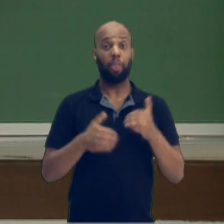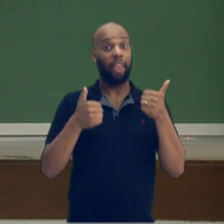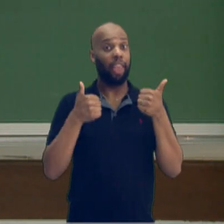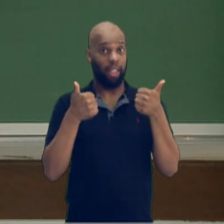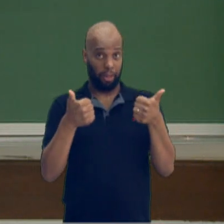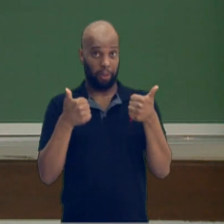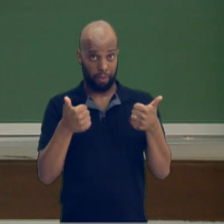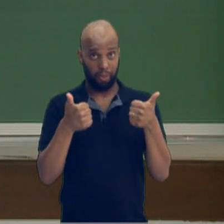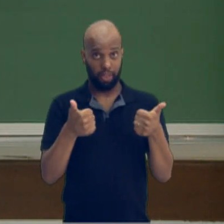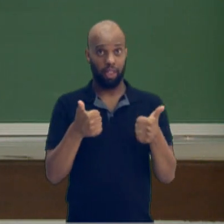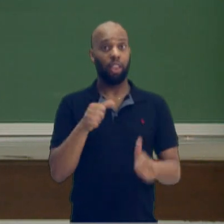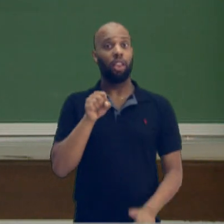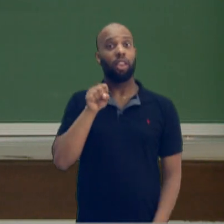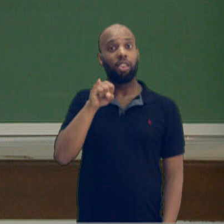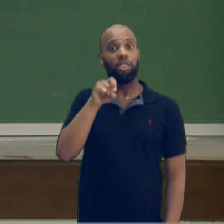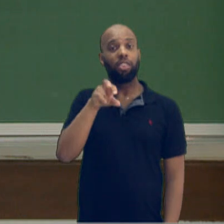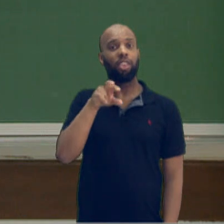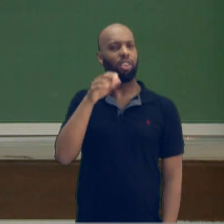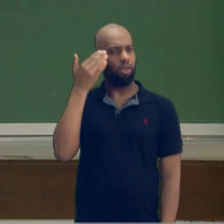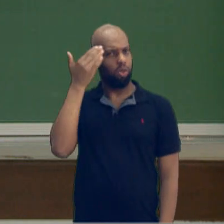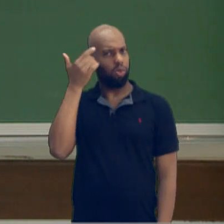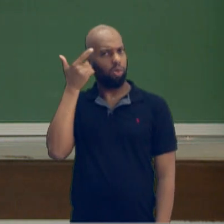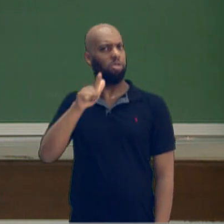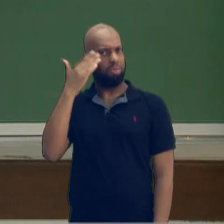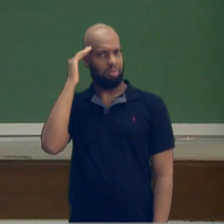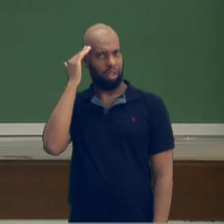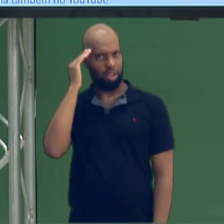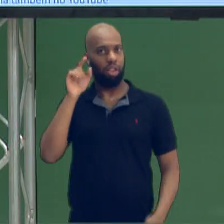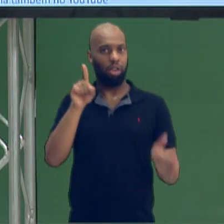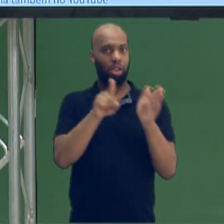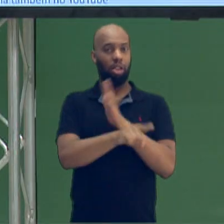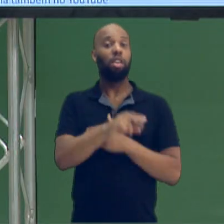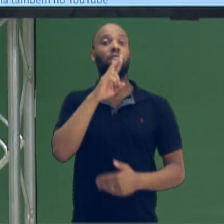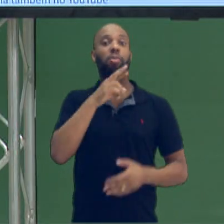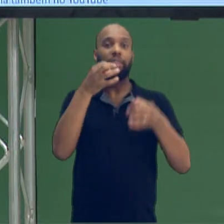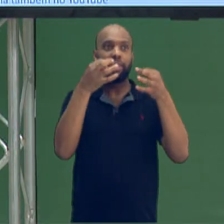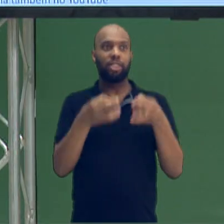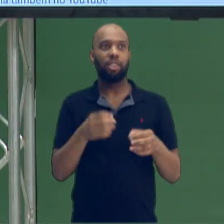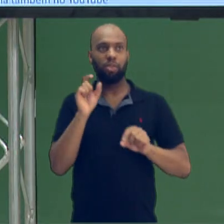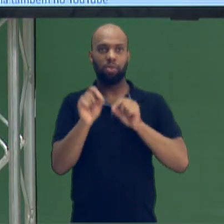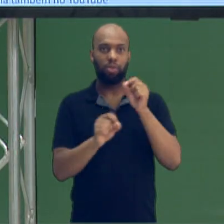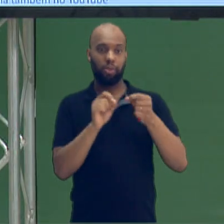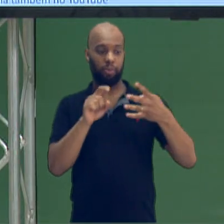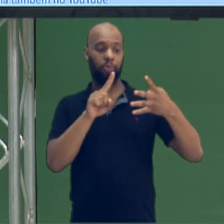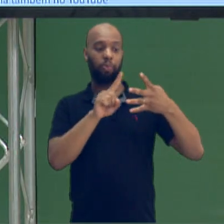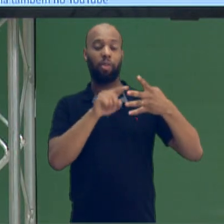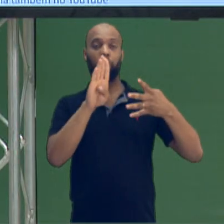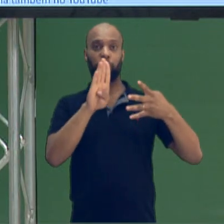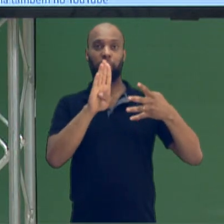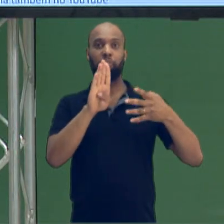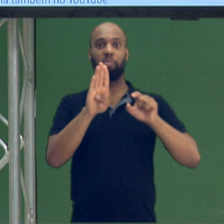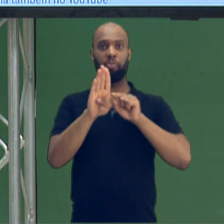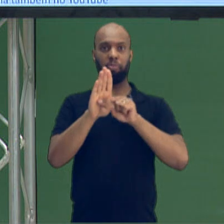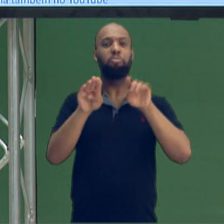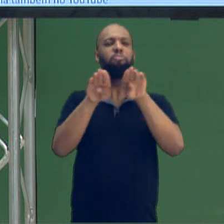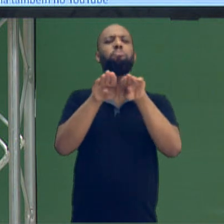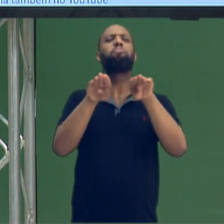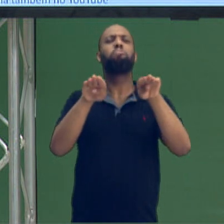Muito bem, então. Quem conseguiu entender a questão, percebeu que a resposta correta era função constante,